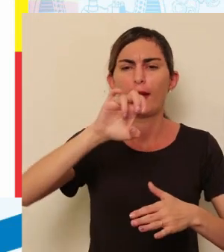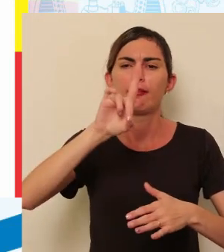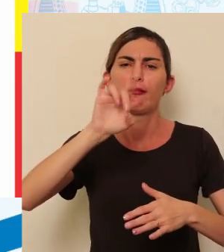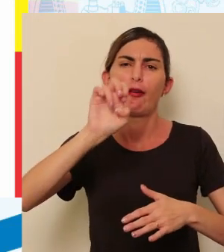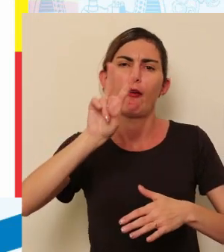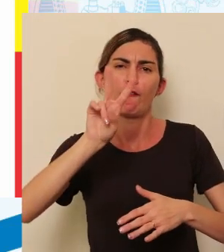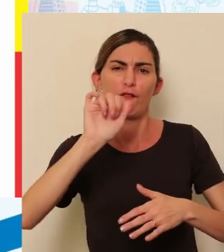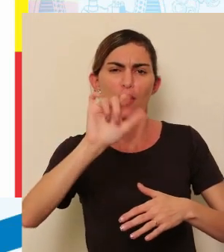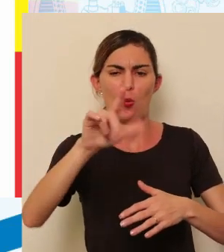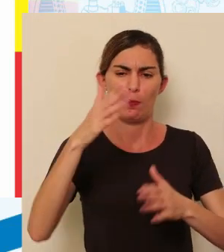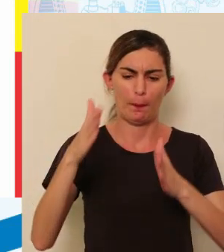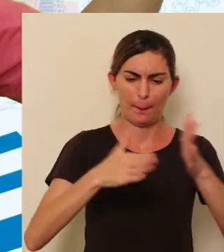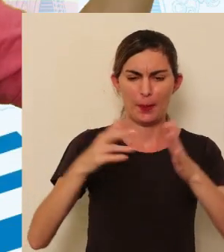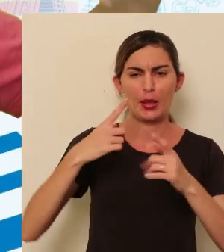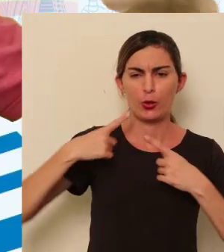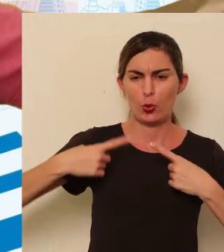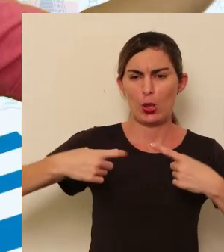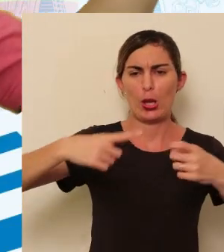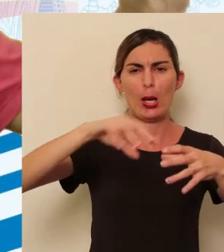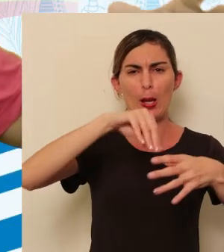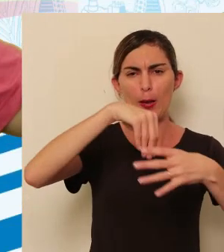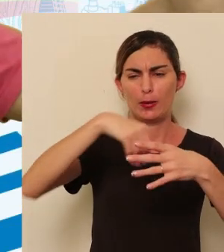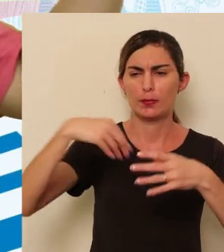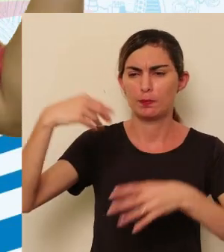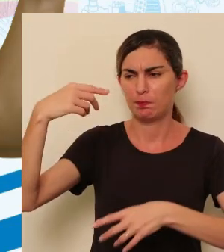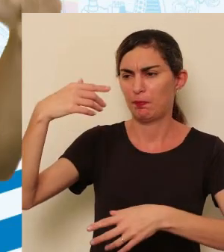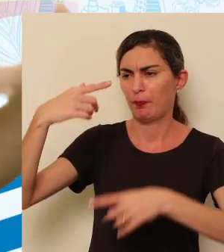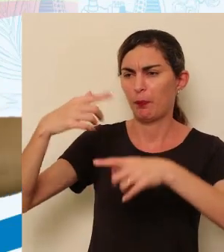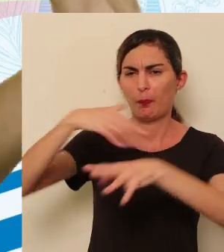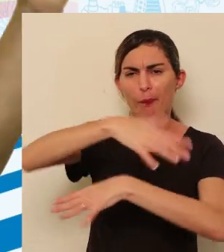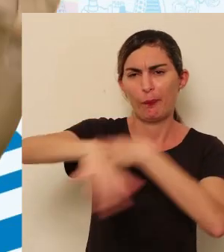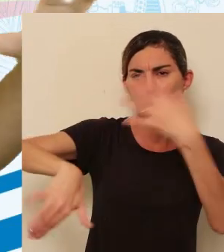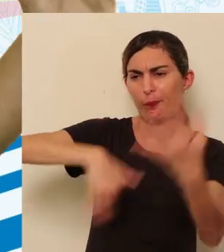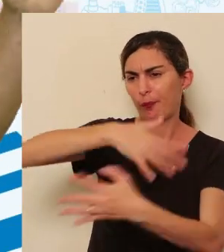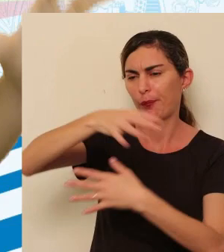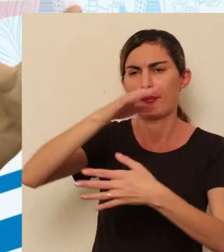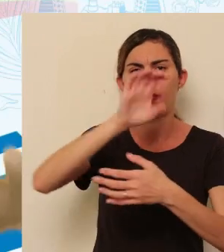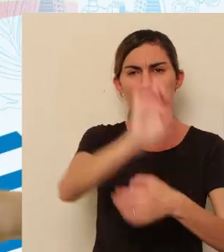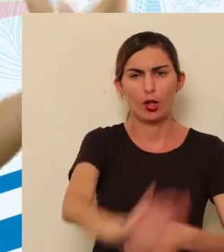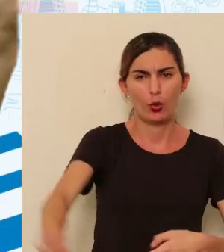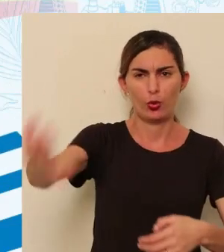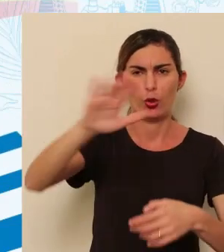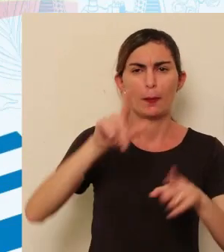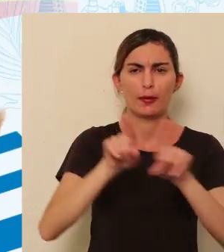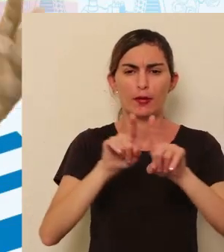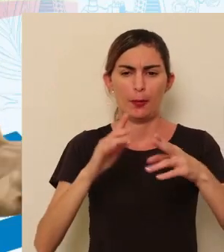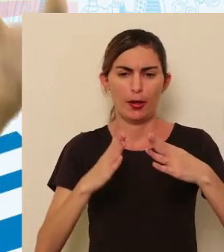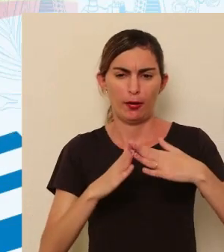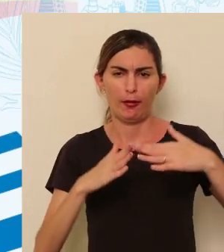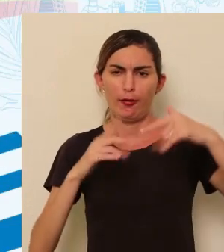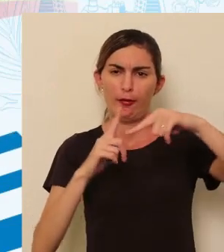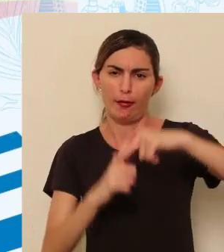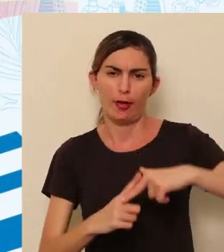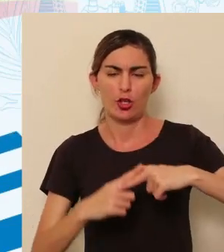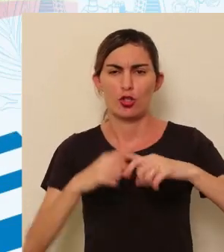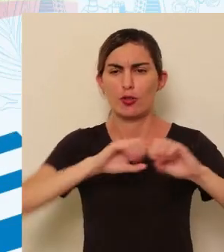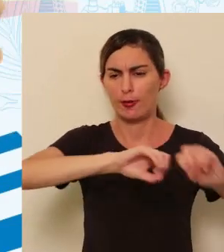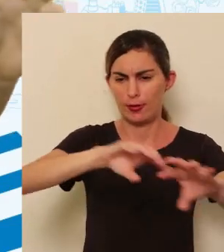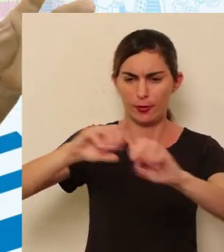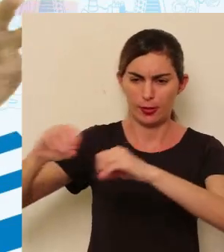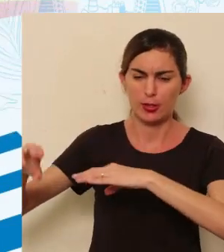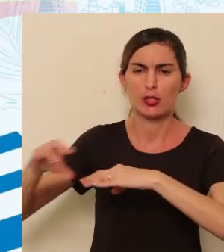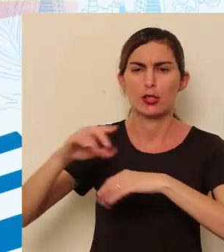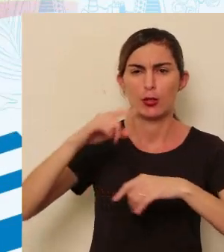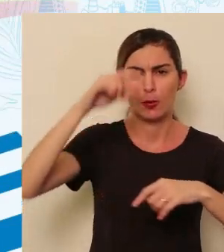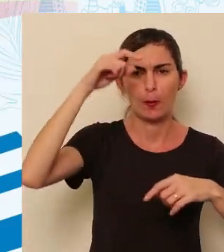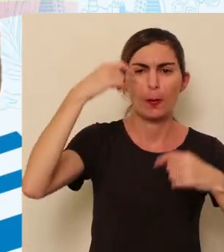aquele período em que as guerras externas desestabilizavam muito a Europa e que a igreja, com seus dogmas,